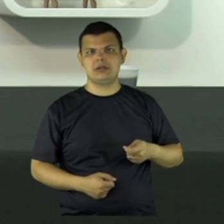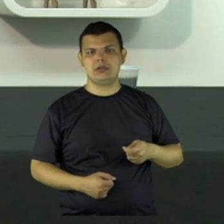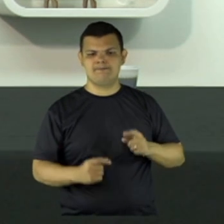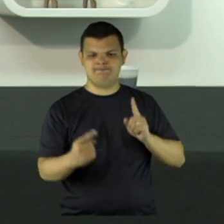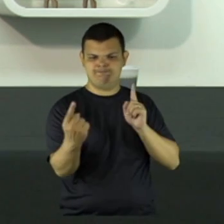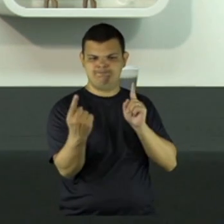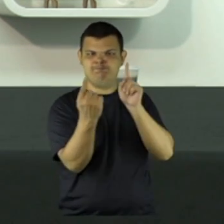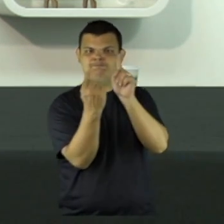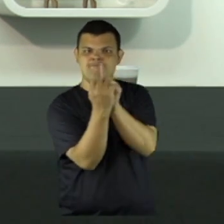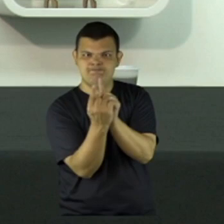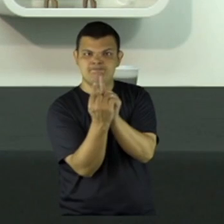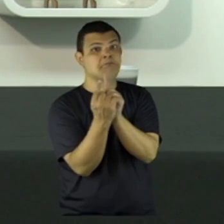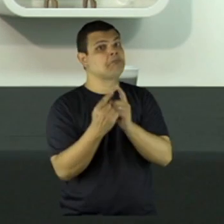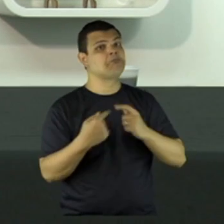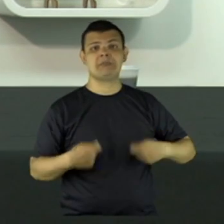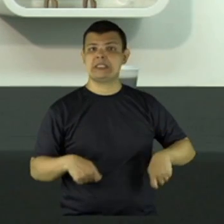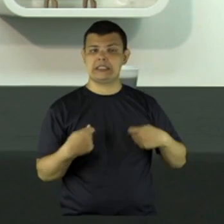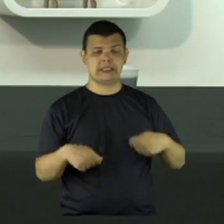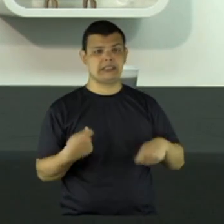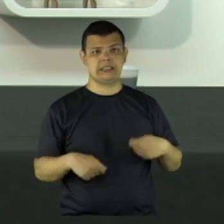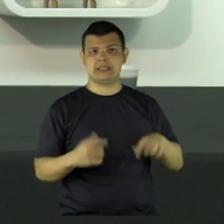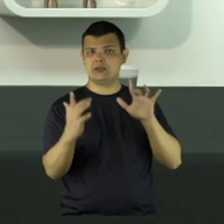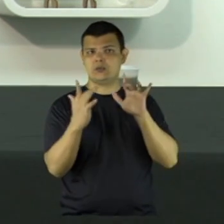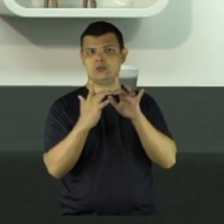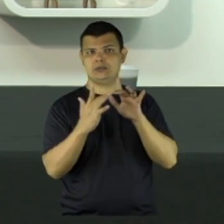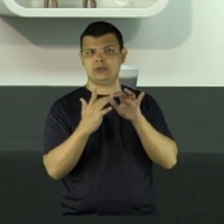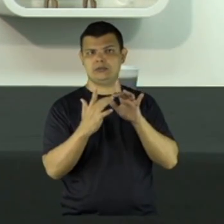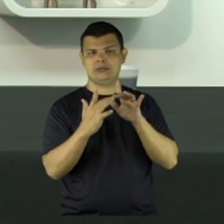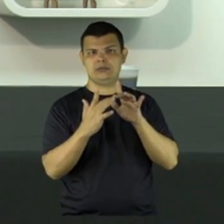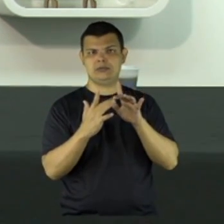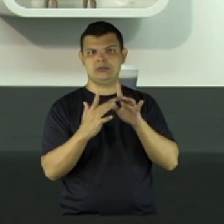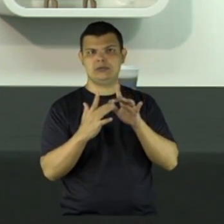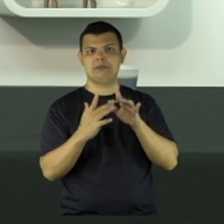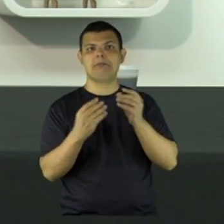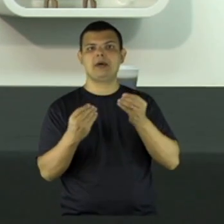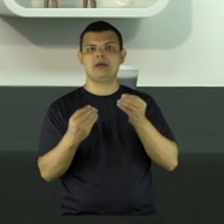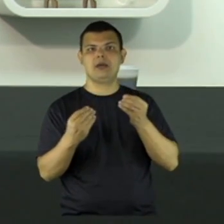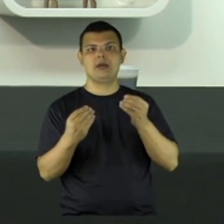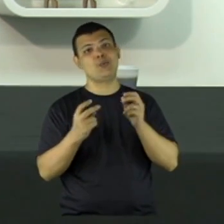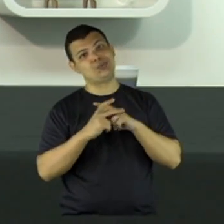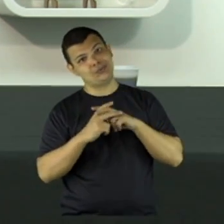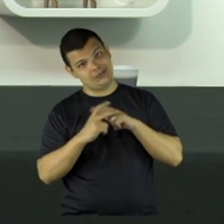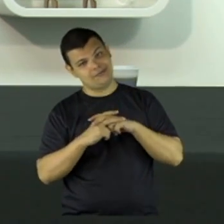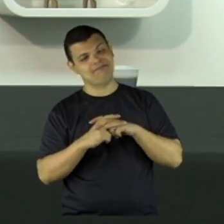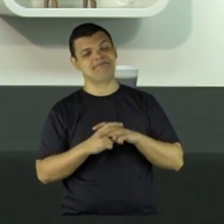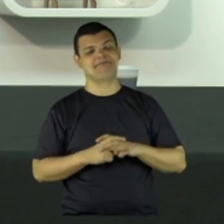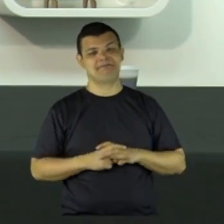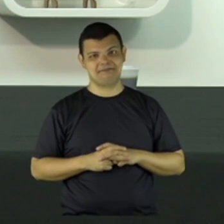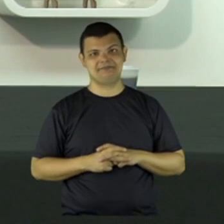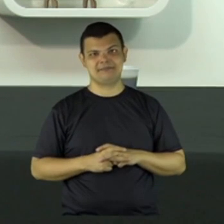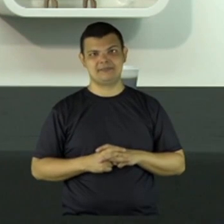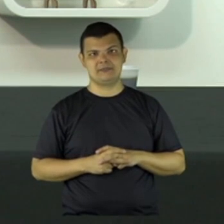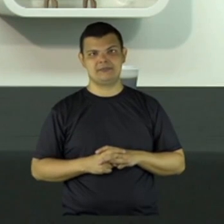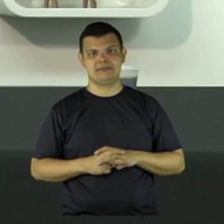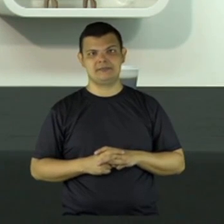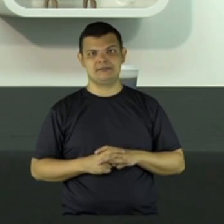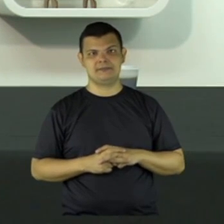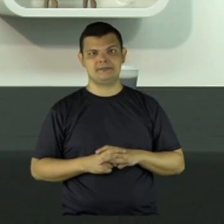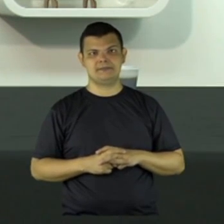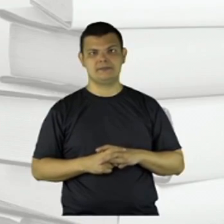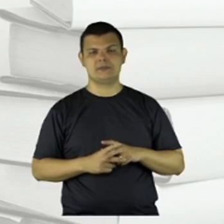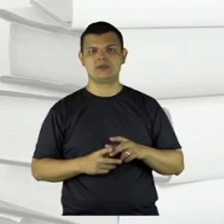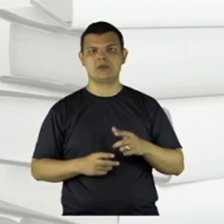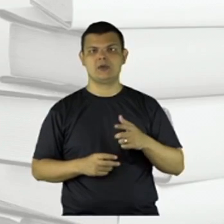fazer o contato com o seu oponente para que haja o combate, certo? Isso é o contato proposital.